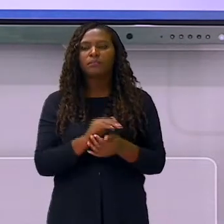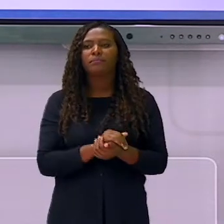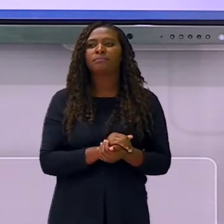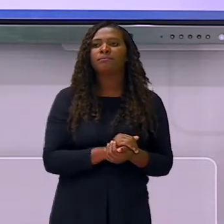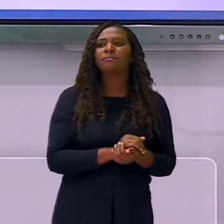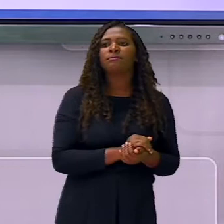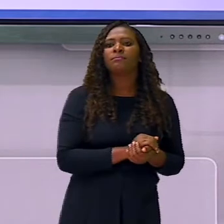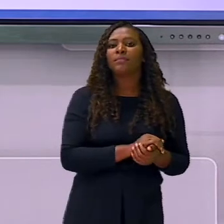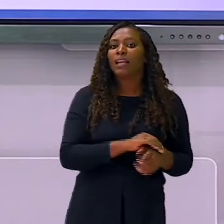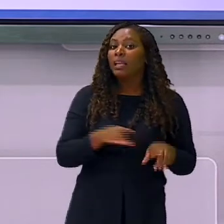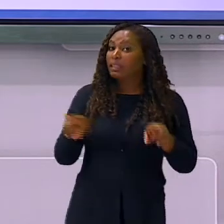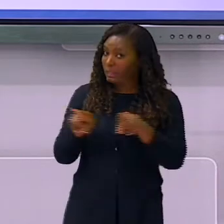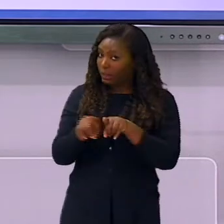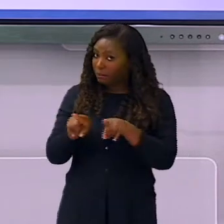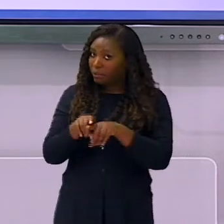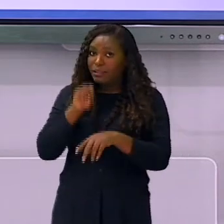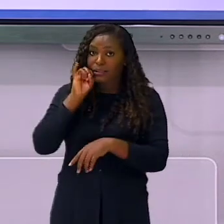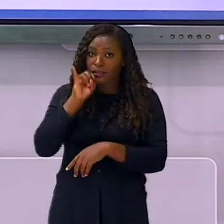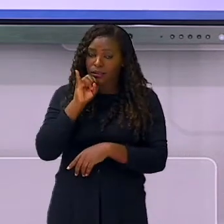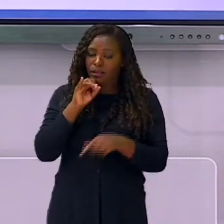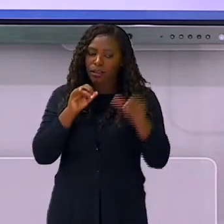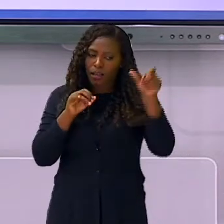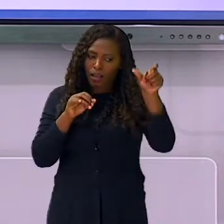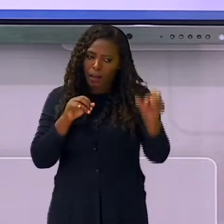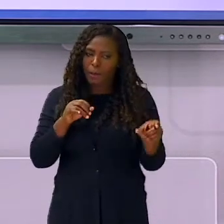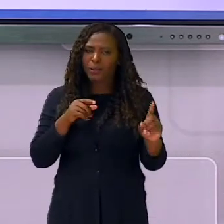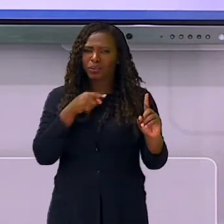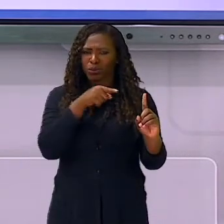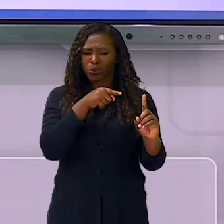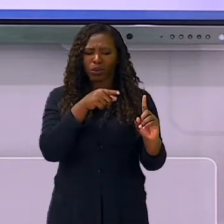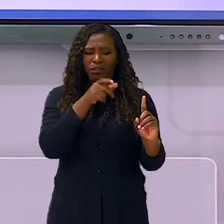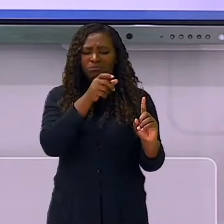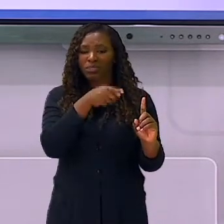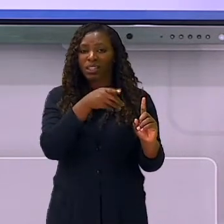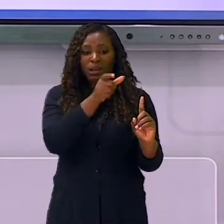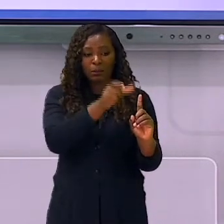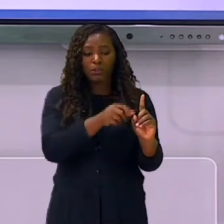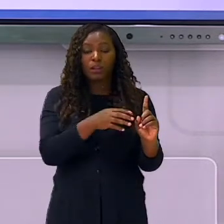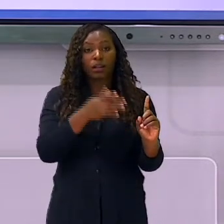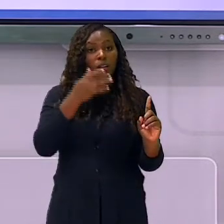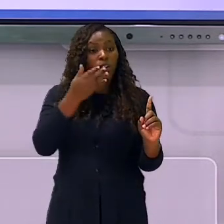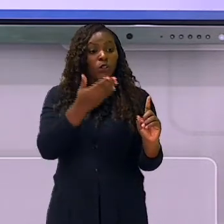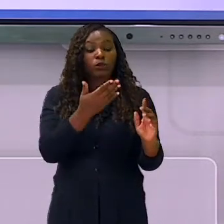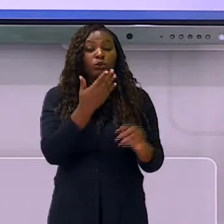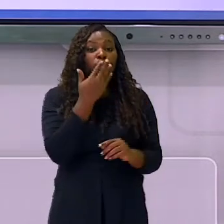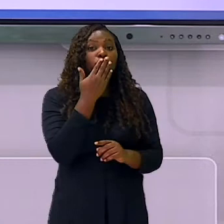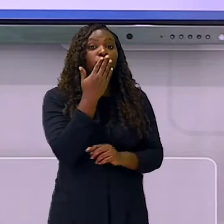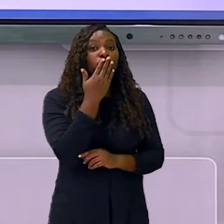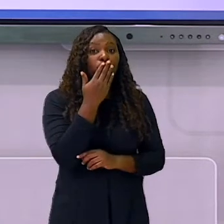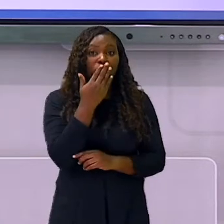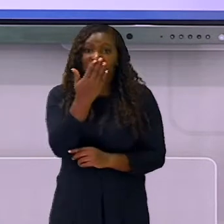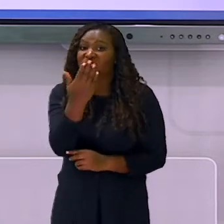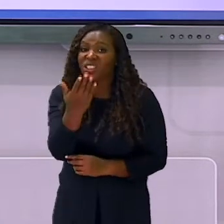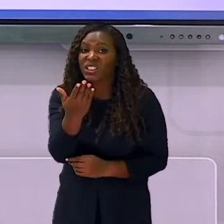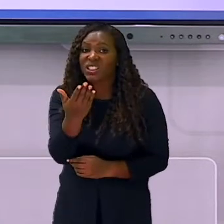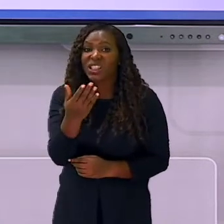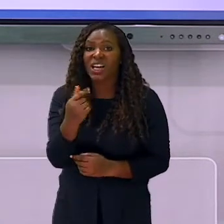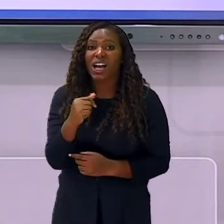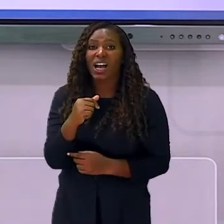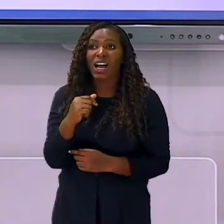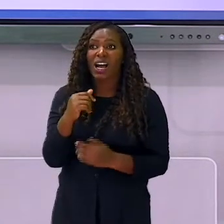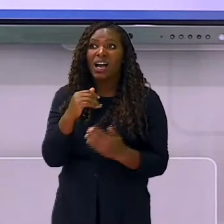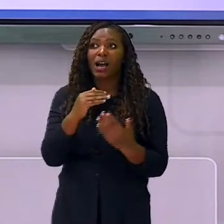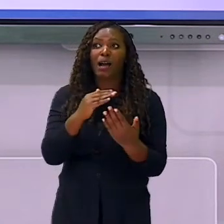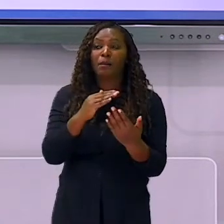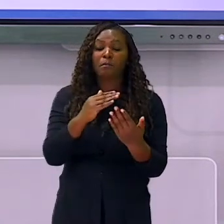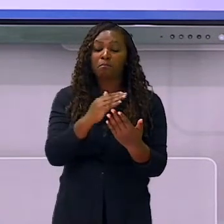Não force uma ajuda. Nem sempre uma pessoa com baixa visão ou cega precisa de ajuda para,